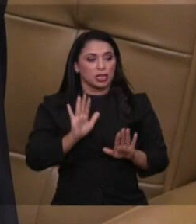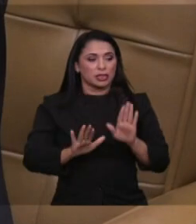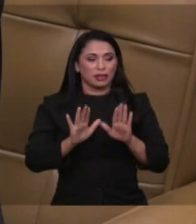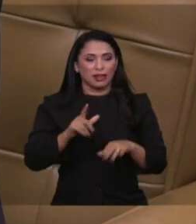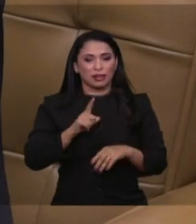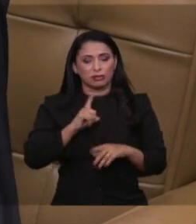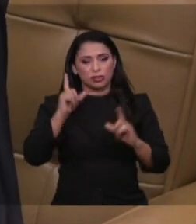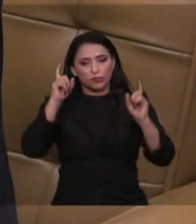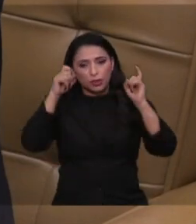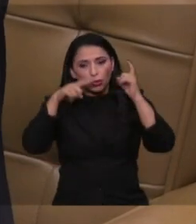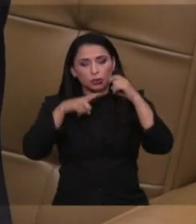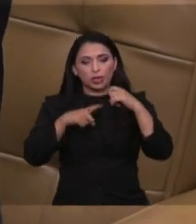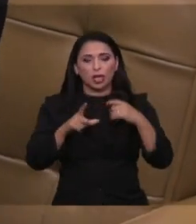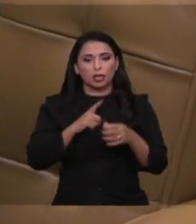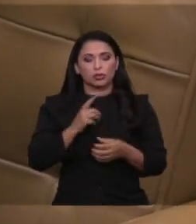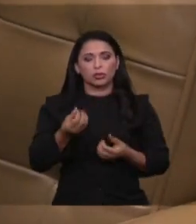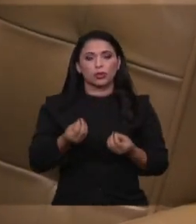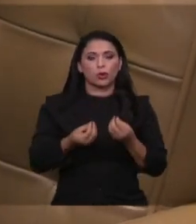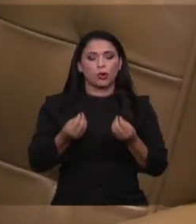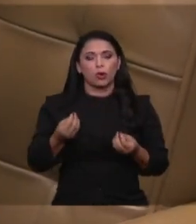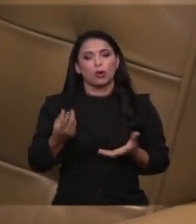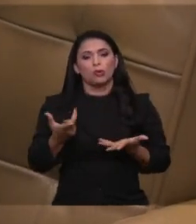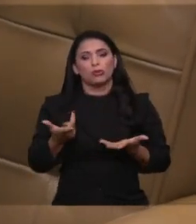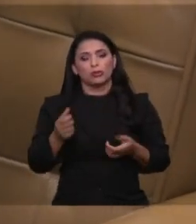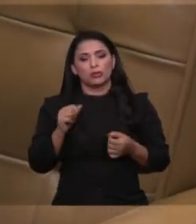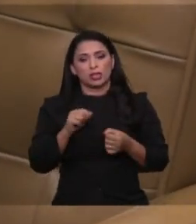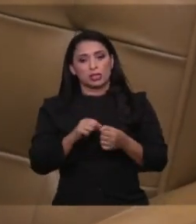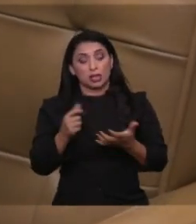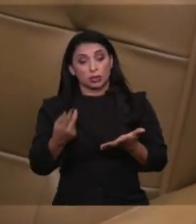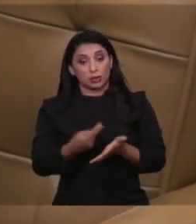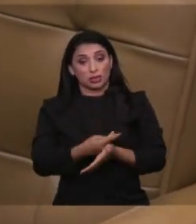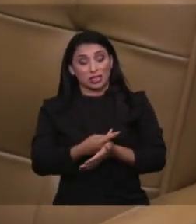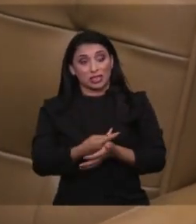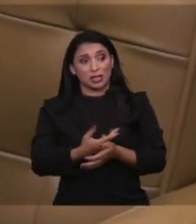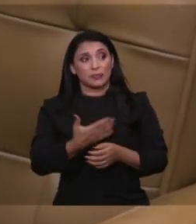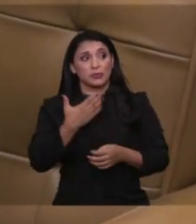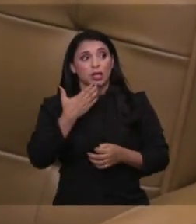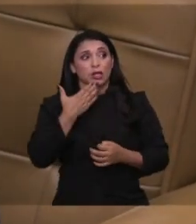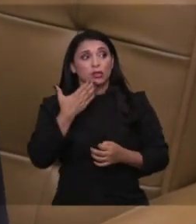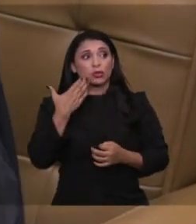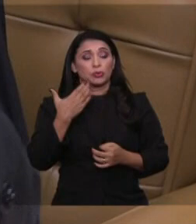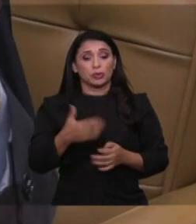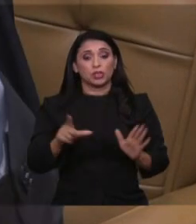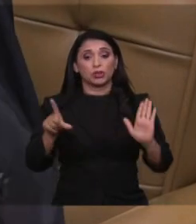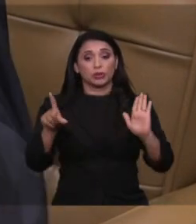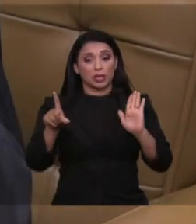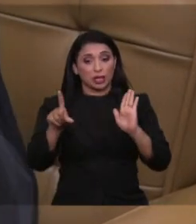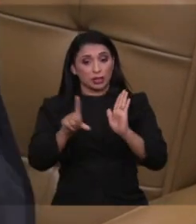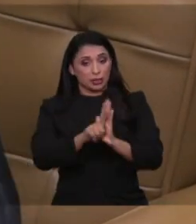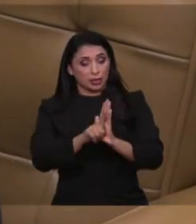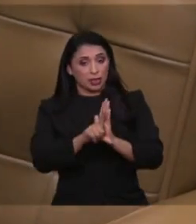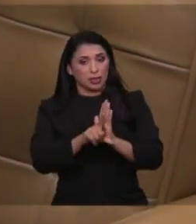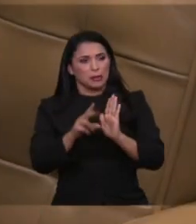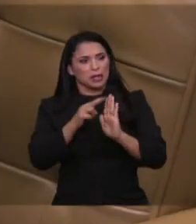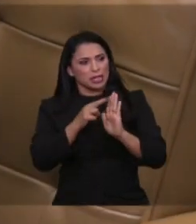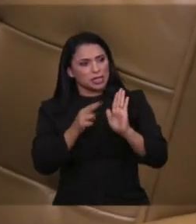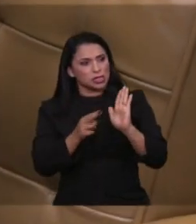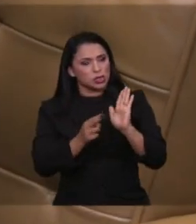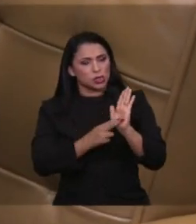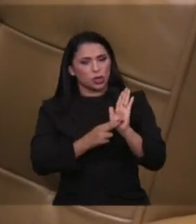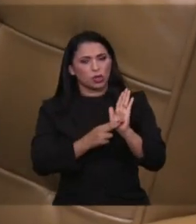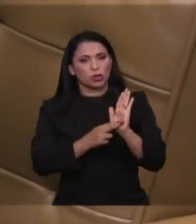dificuldades de procedimentalização, de fazer um apelo ao legislador para que, de fato, essas normas